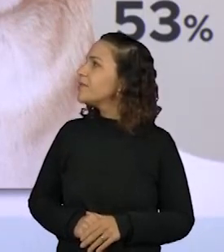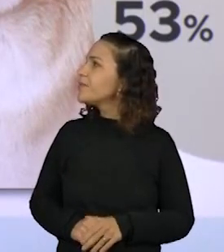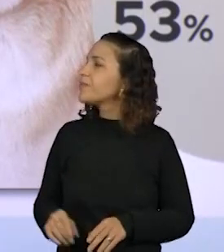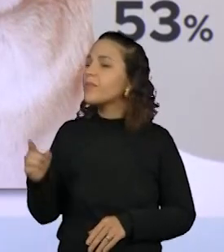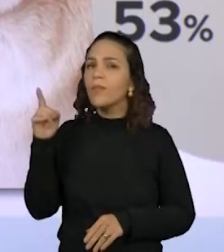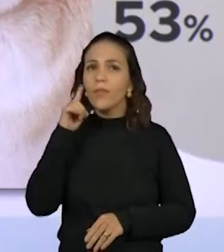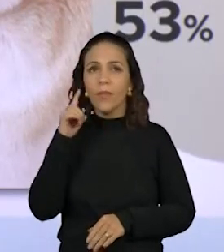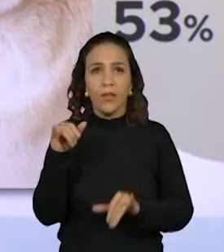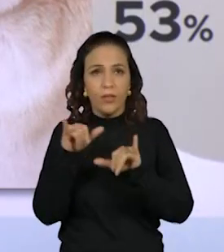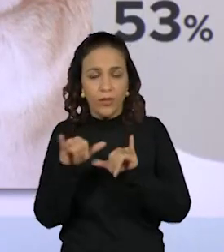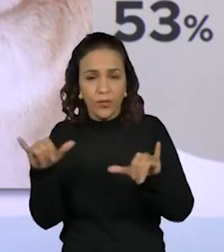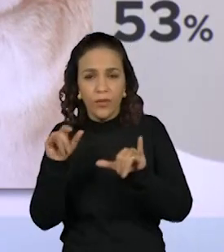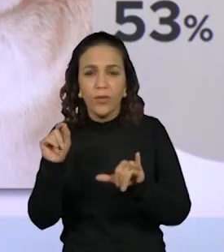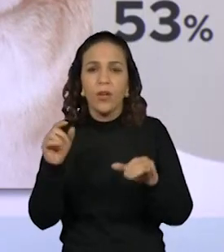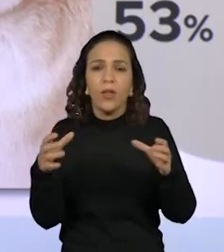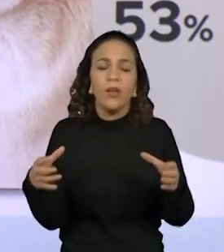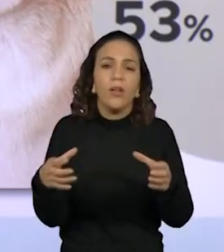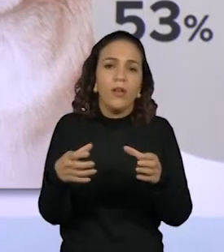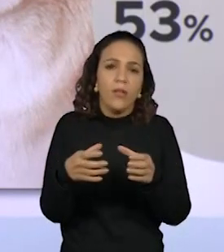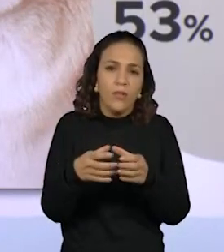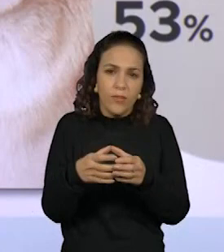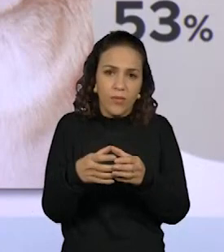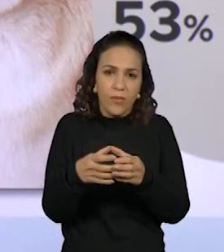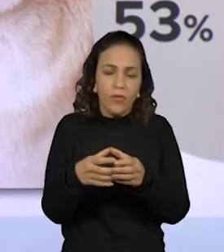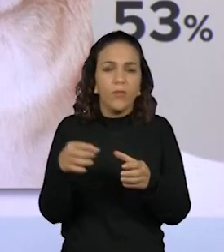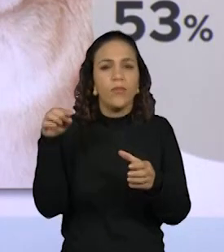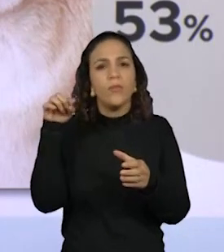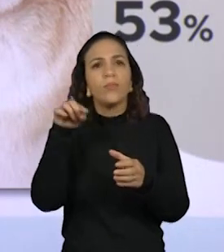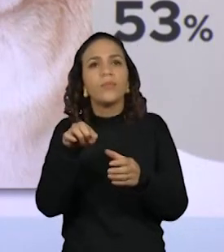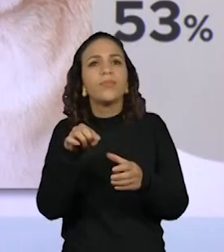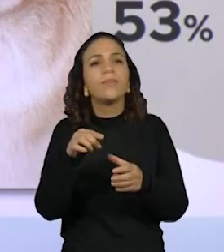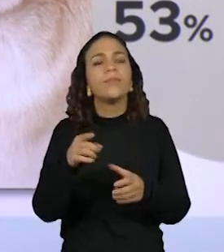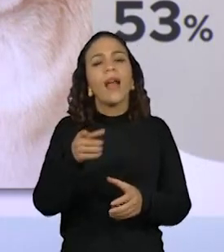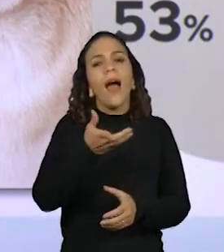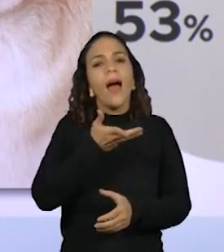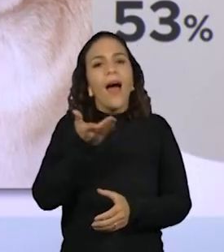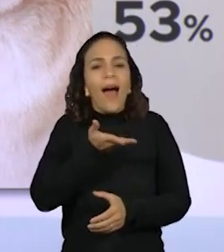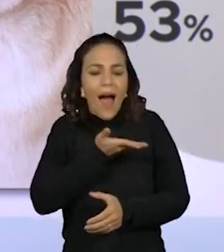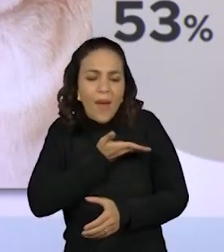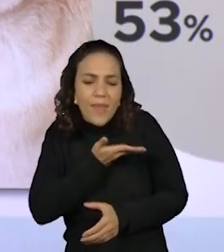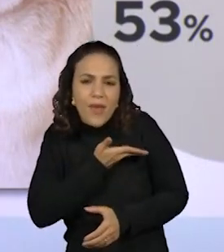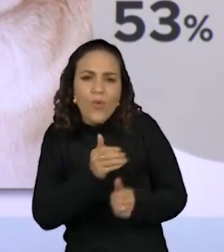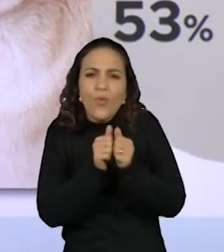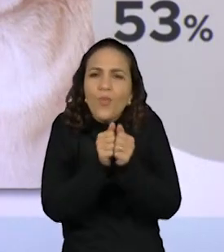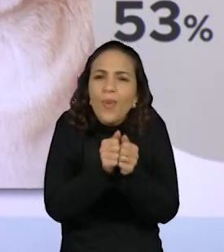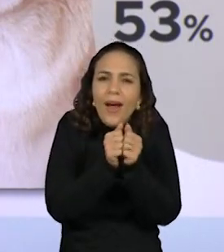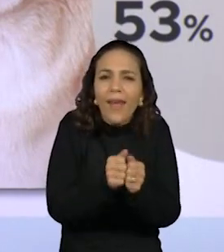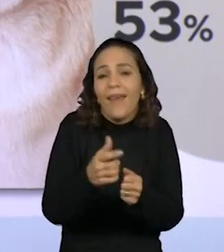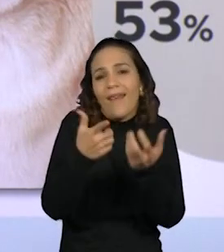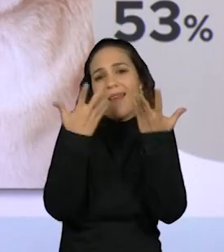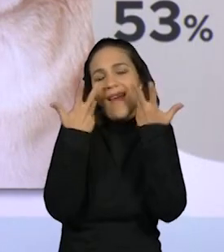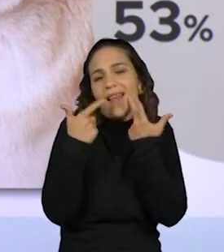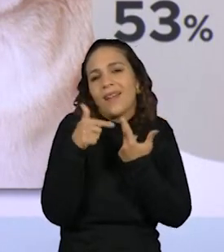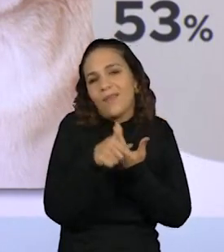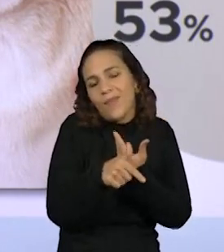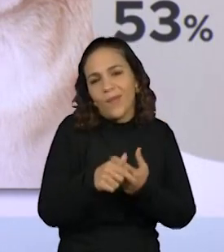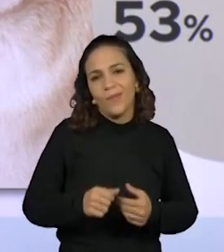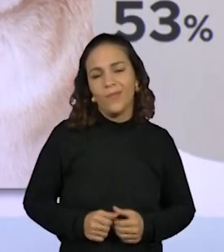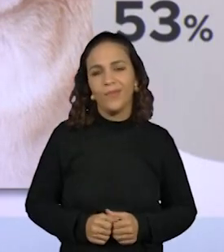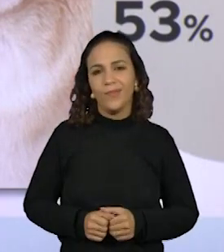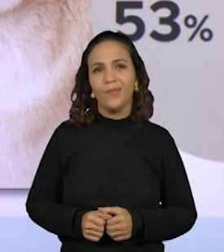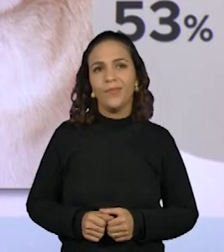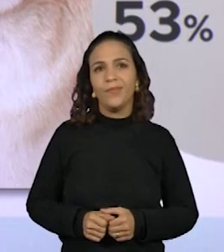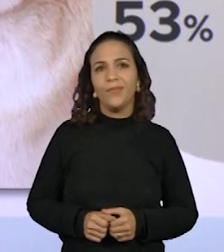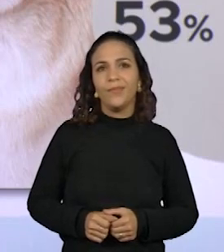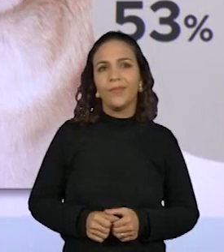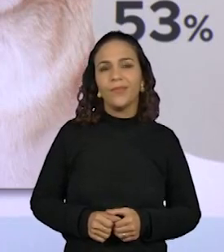de Animais de Companhia. Tem uma abreviação para isso, que é o